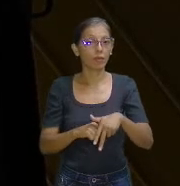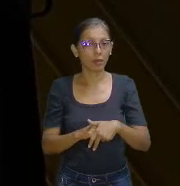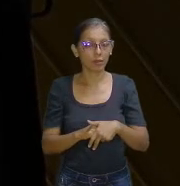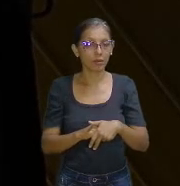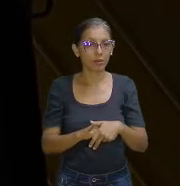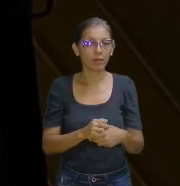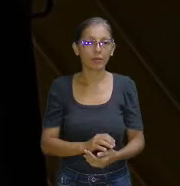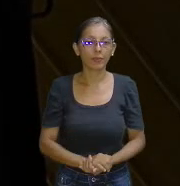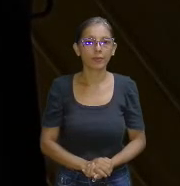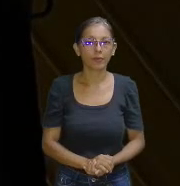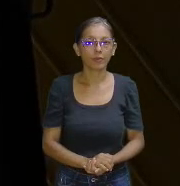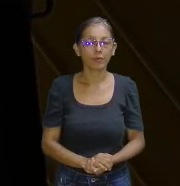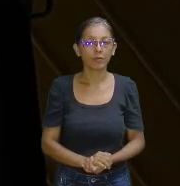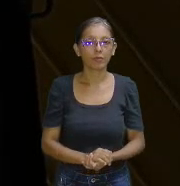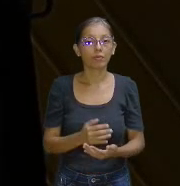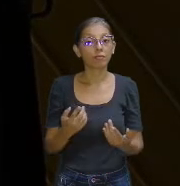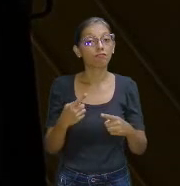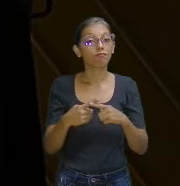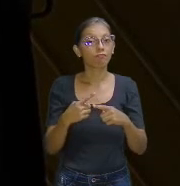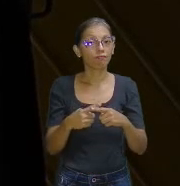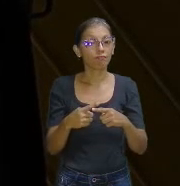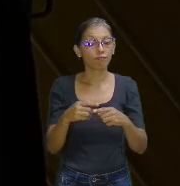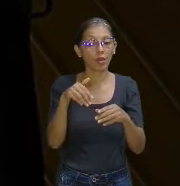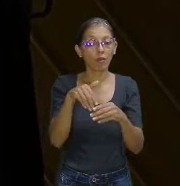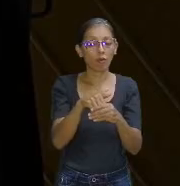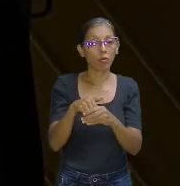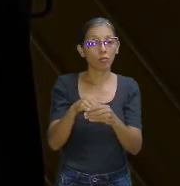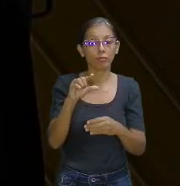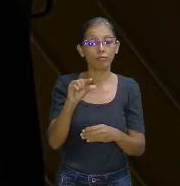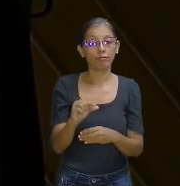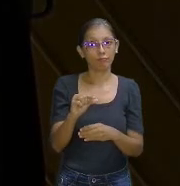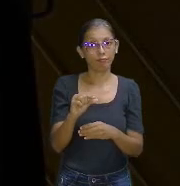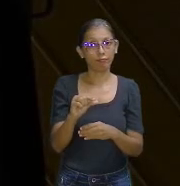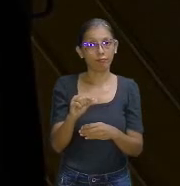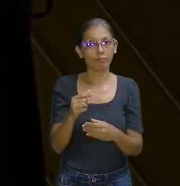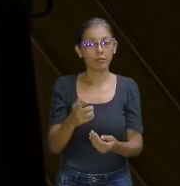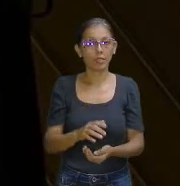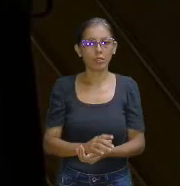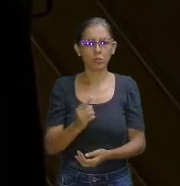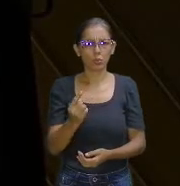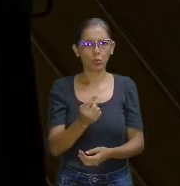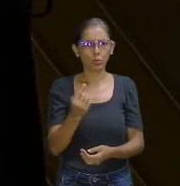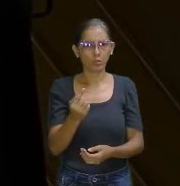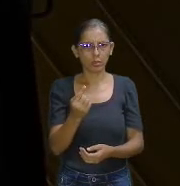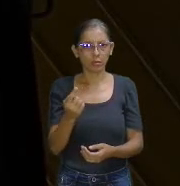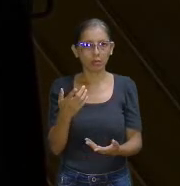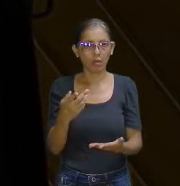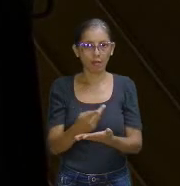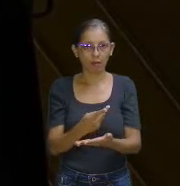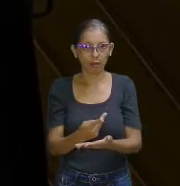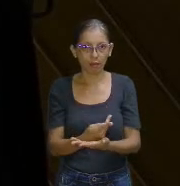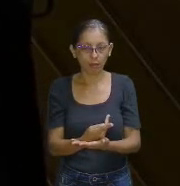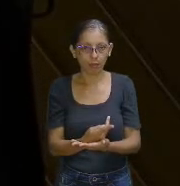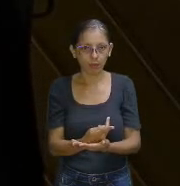que baixa votação ou desempenho modesto, isoladamente, não configuram irregularidade.